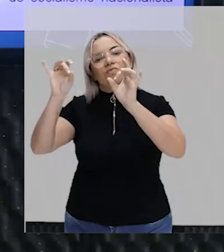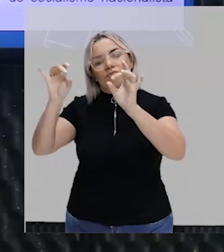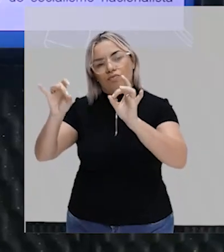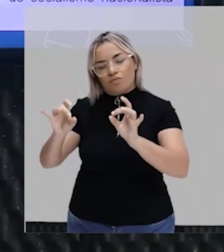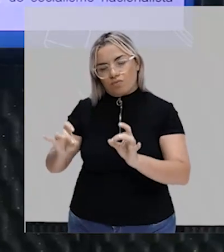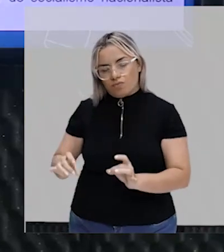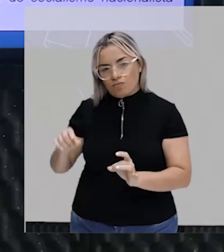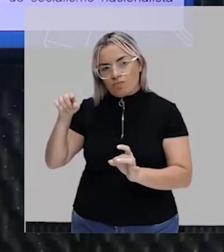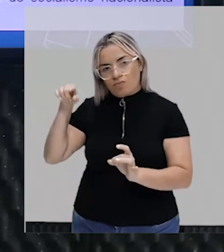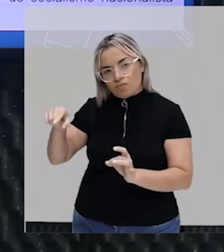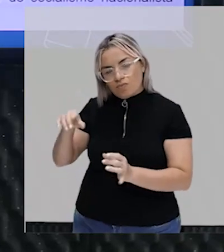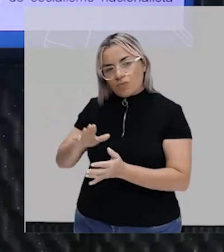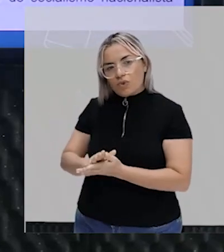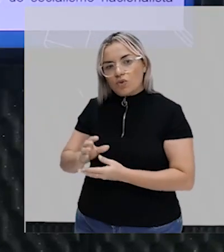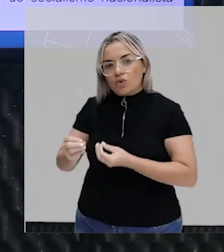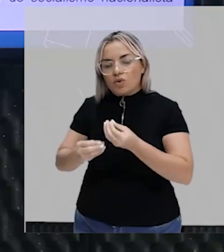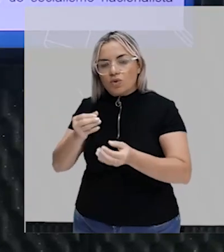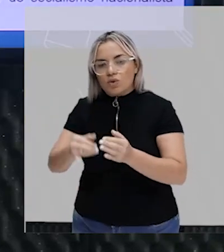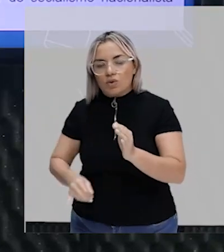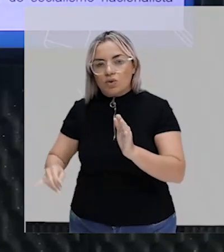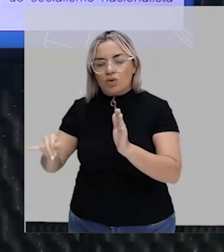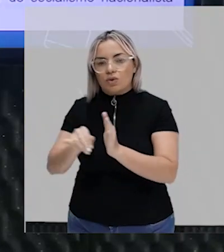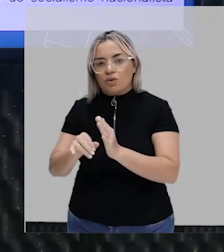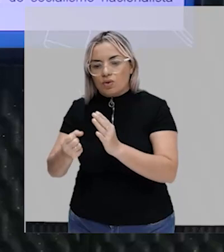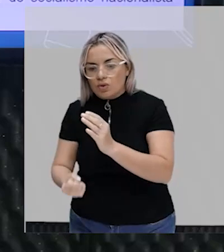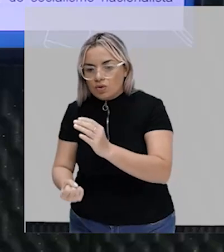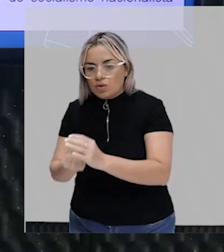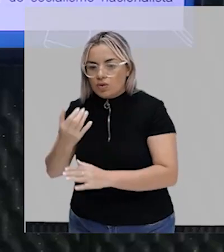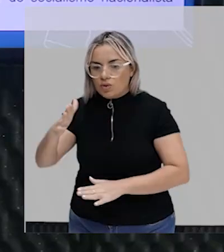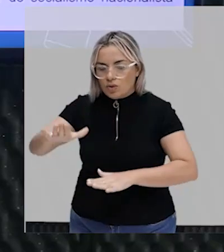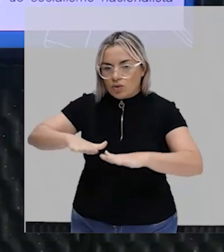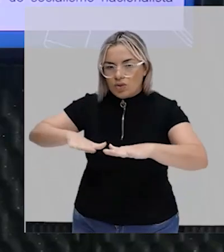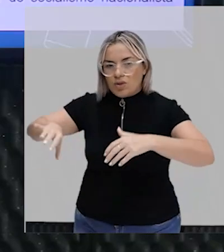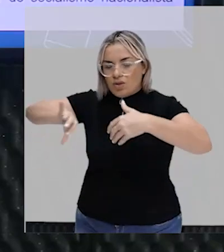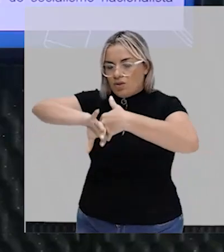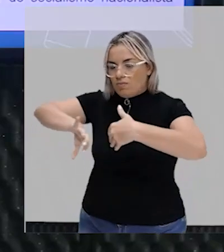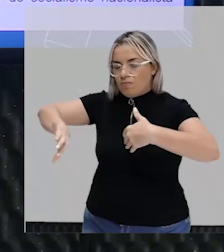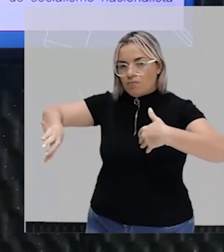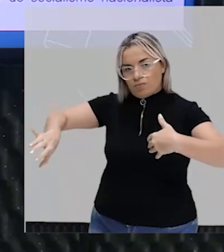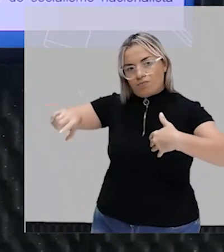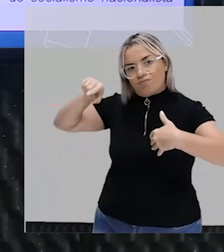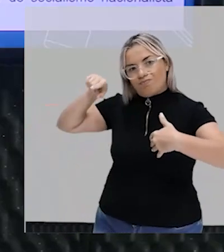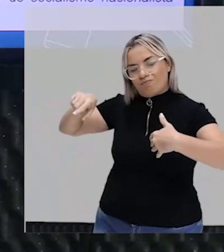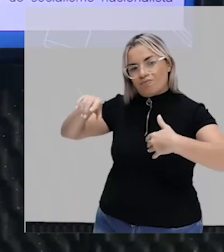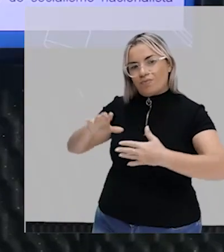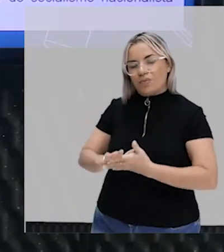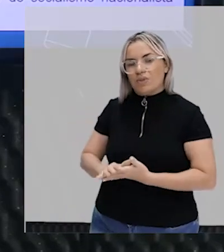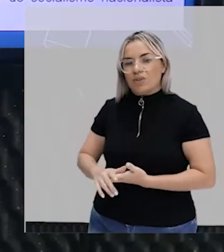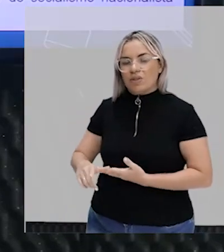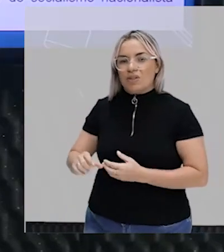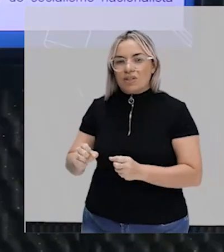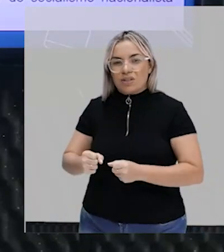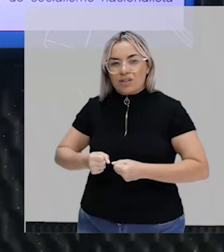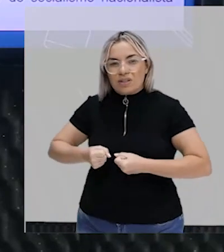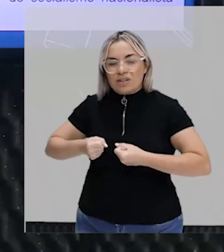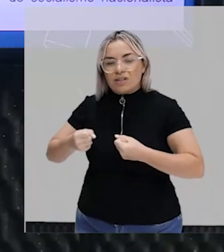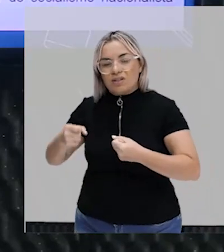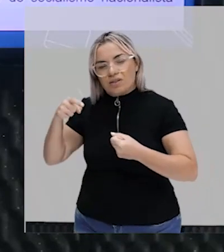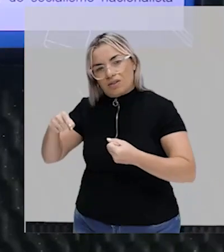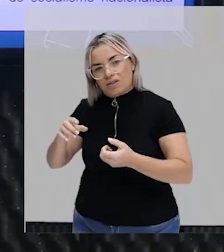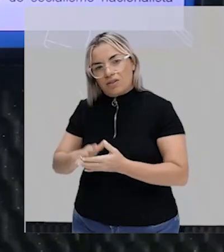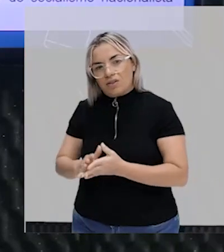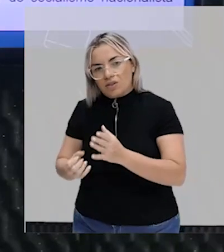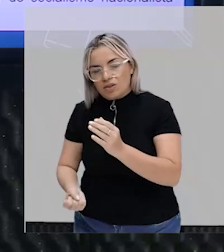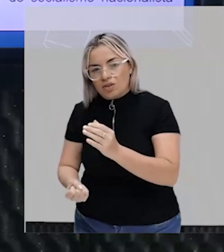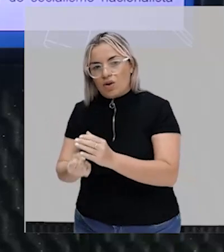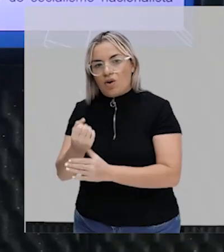né, a chamada autodeterminação, é que surgem os movimentos ali separatistas, que buscam, né, a formação de